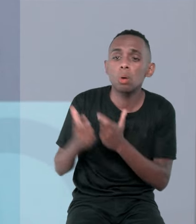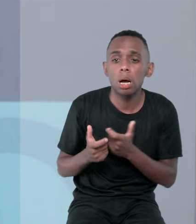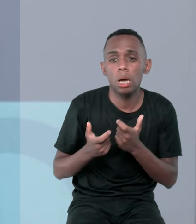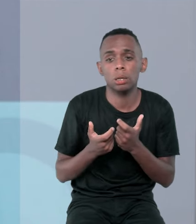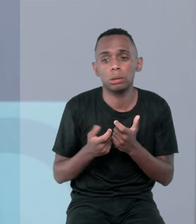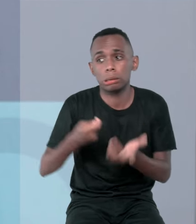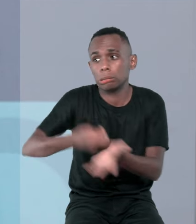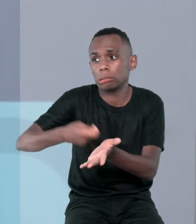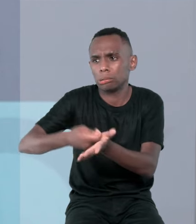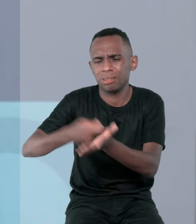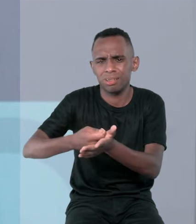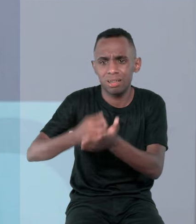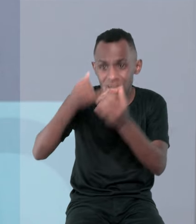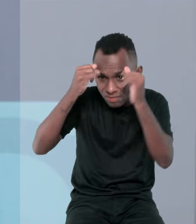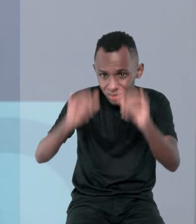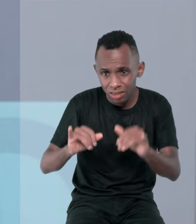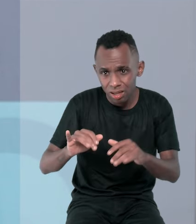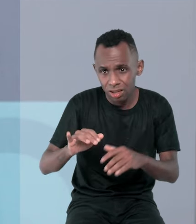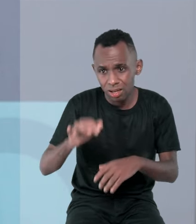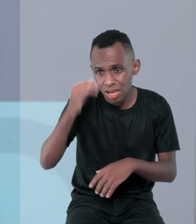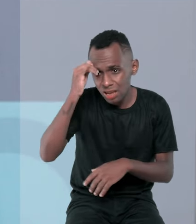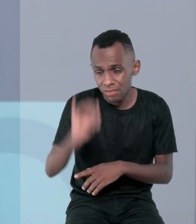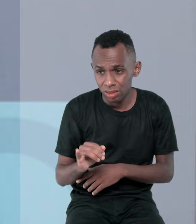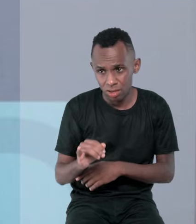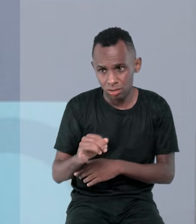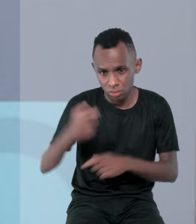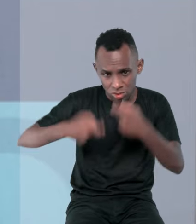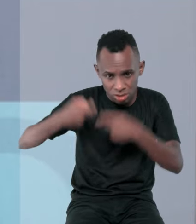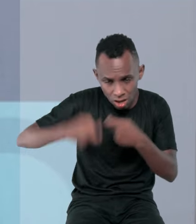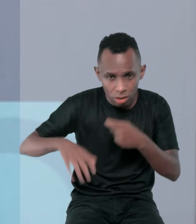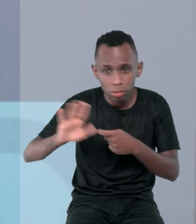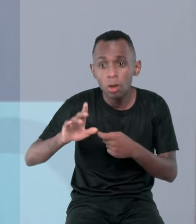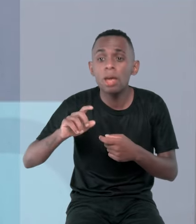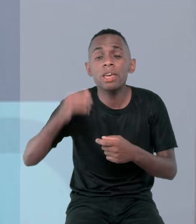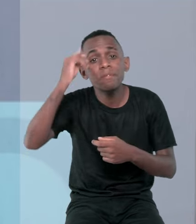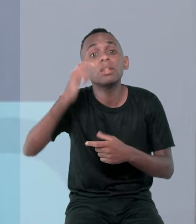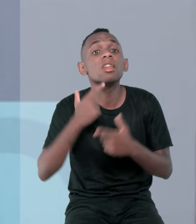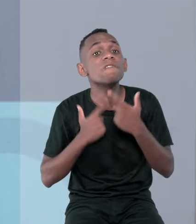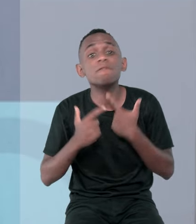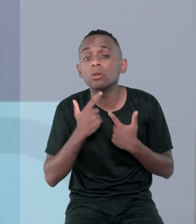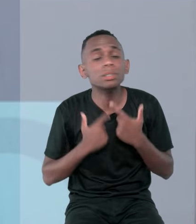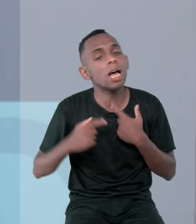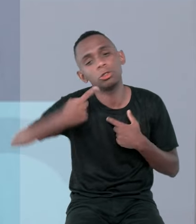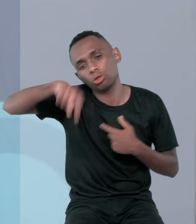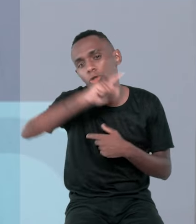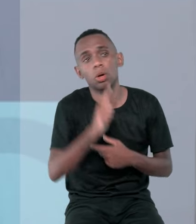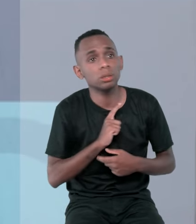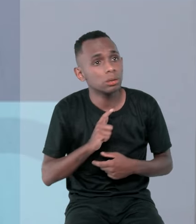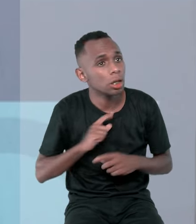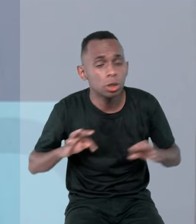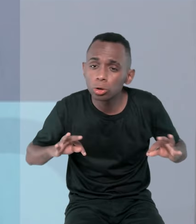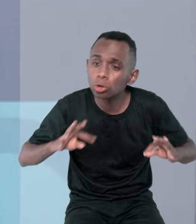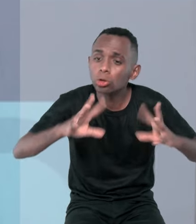estão combatendo, de fato, a sexualidade ou o sexo. Estão combatendo é o desejo que todos nós temos, que todas as